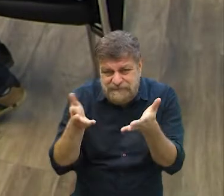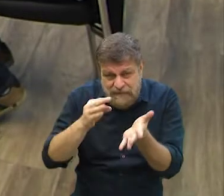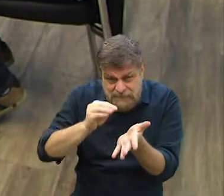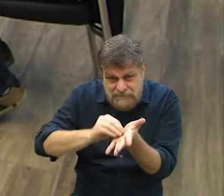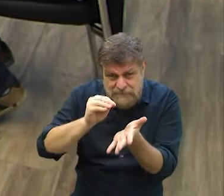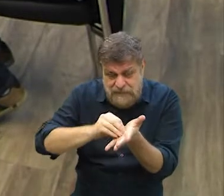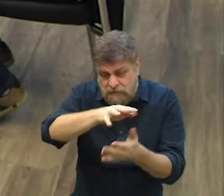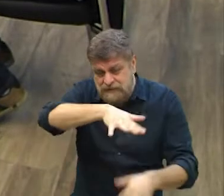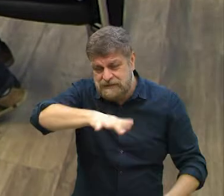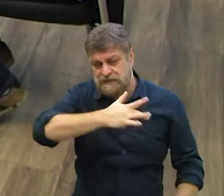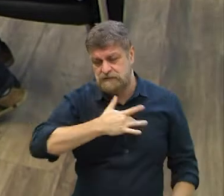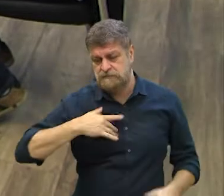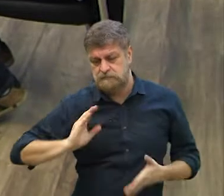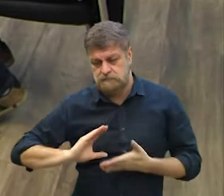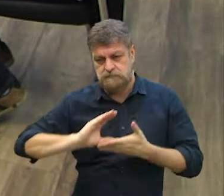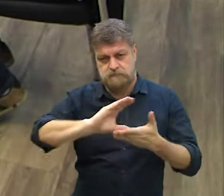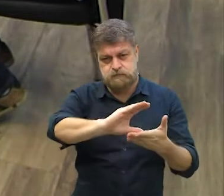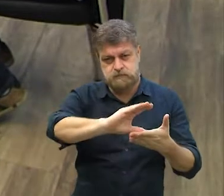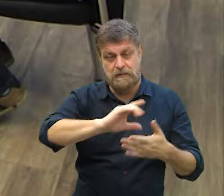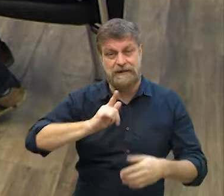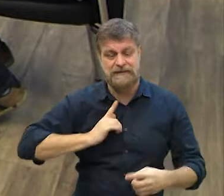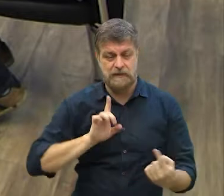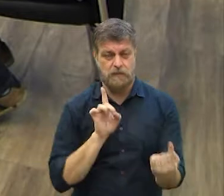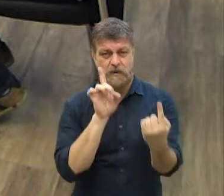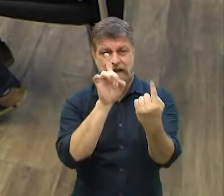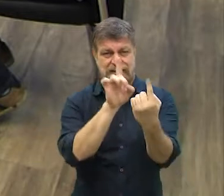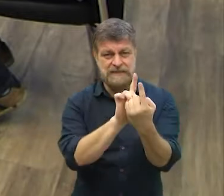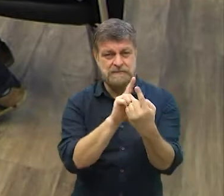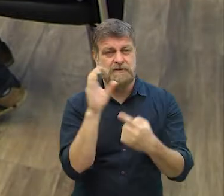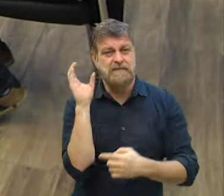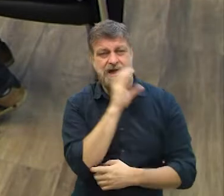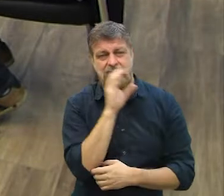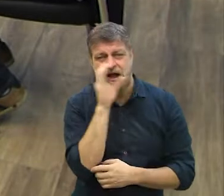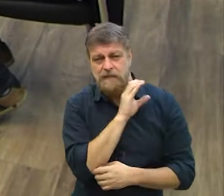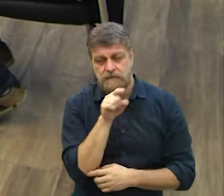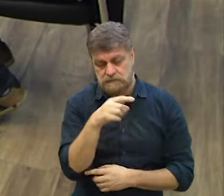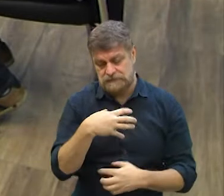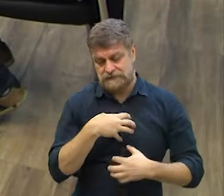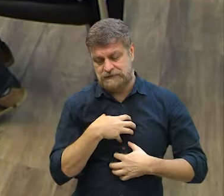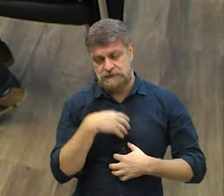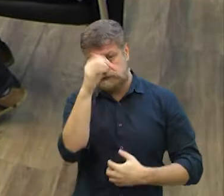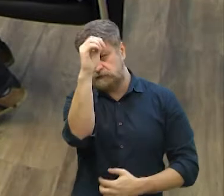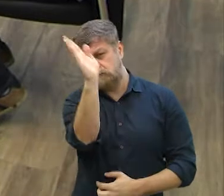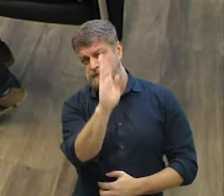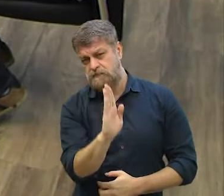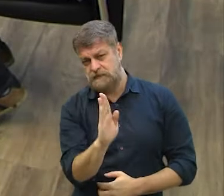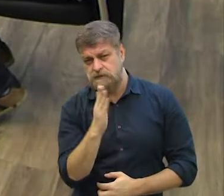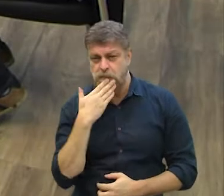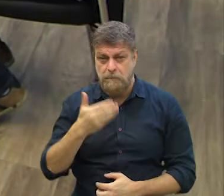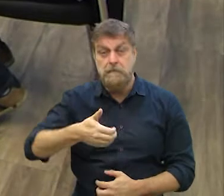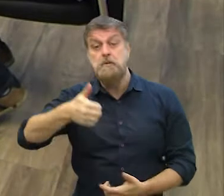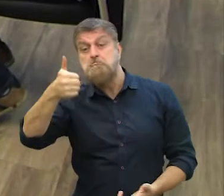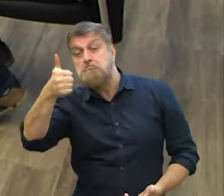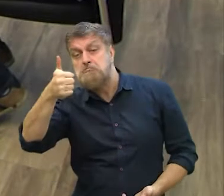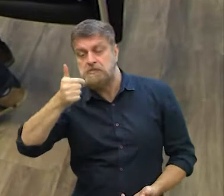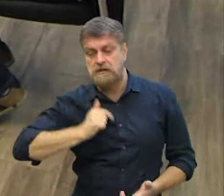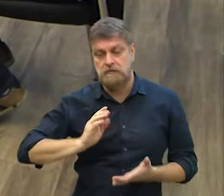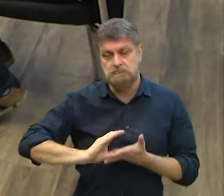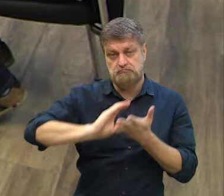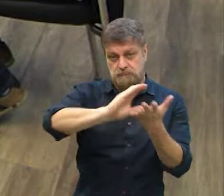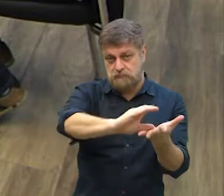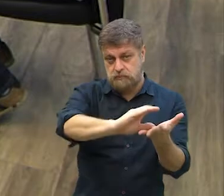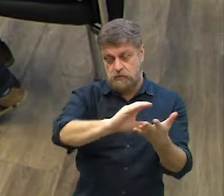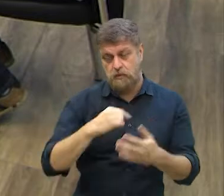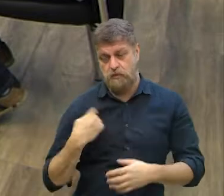falta investimento na área da saúde para a gente poder ter um atendimento mais rápido? Você sente que o Brasil está melhorando,